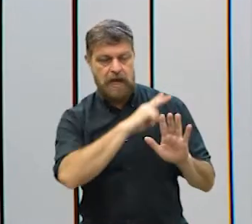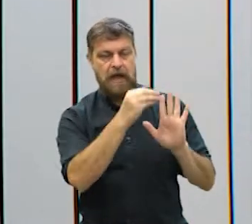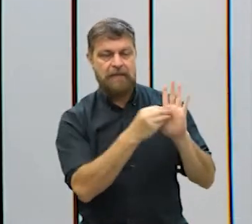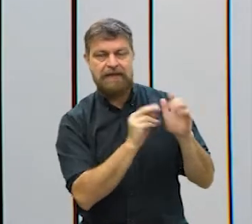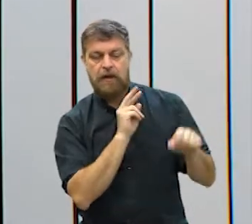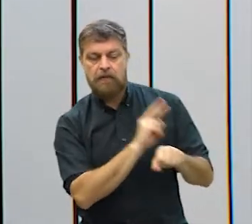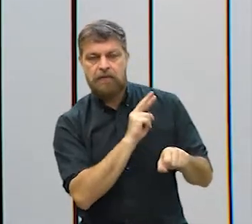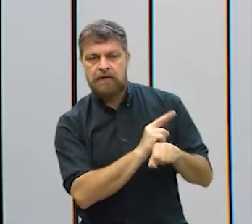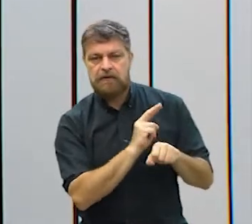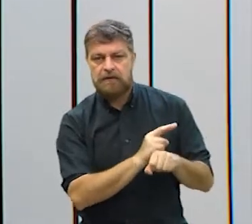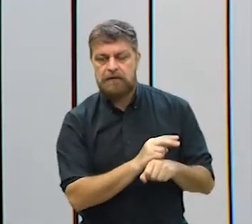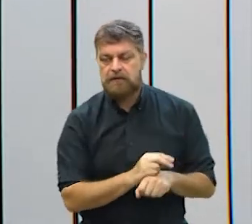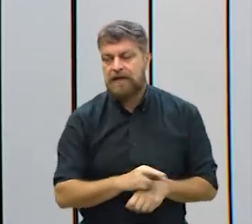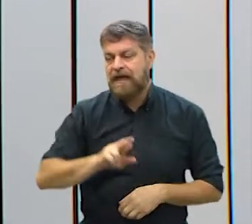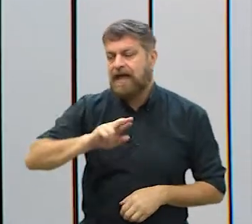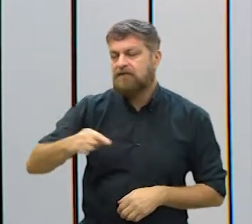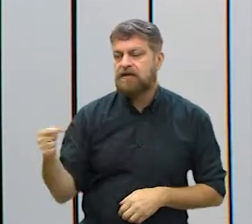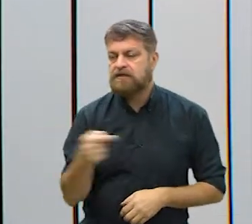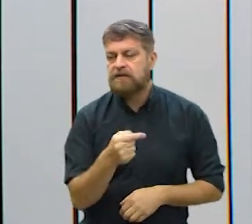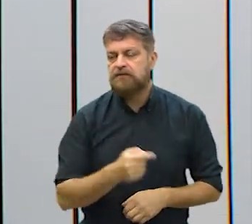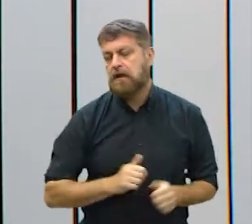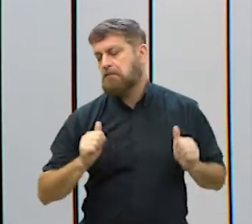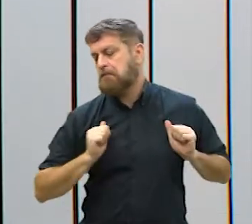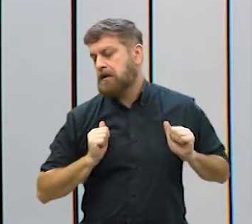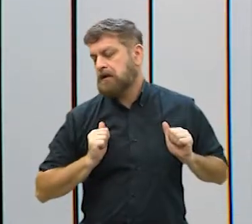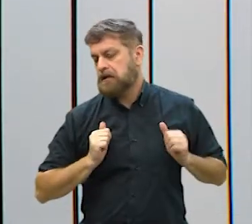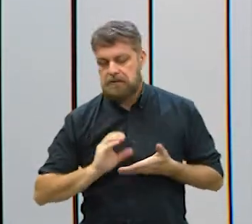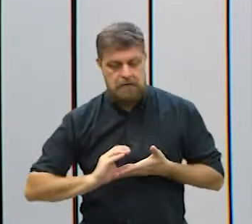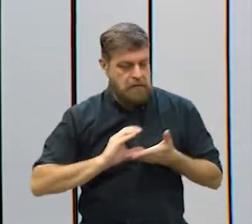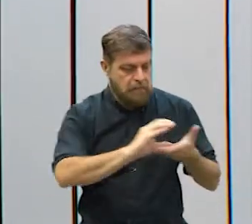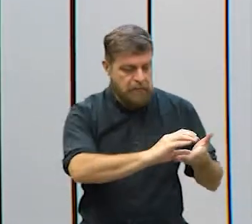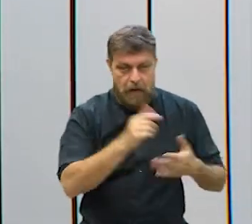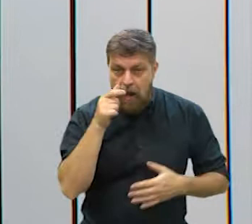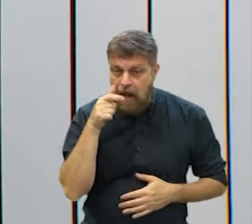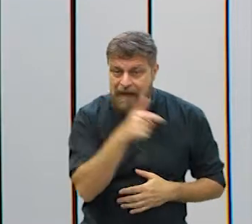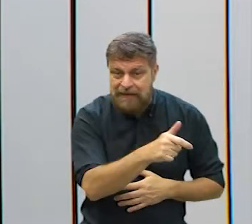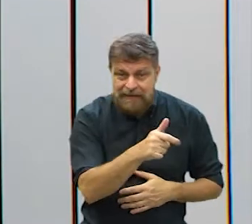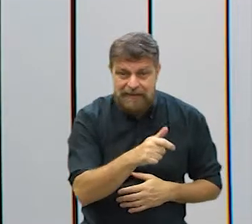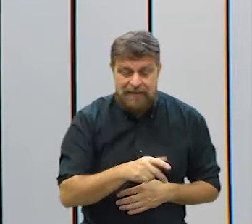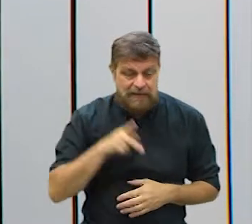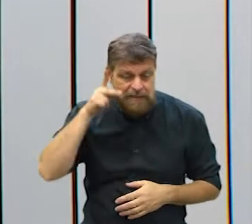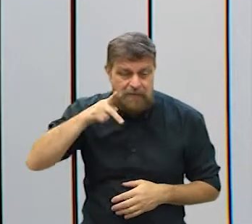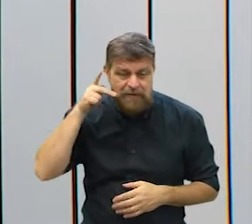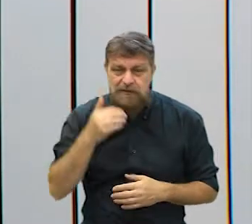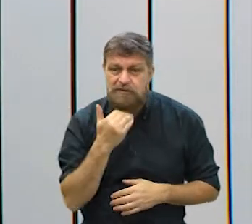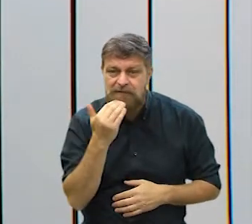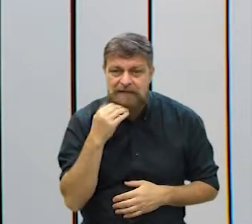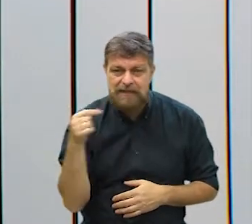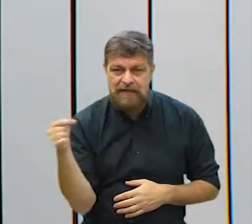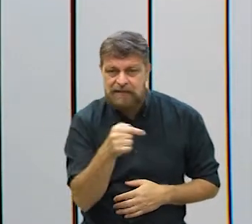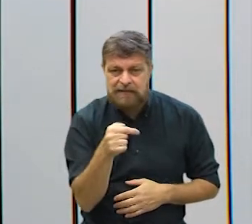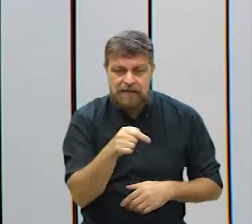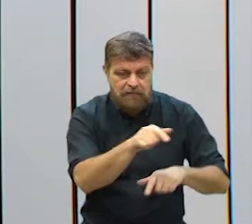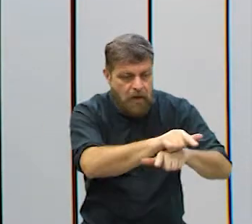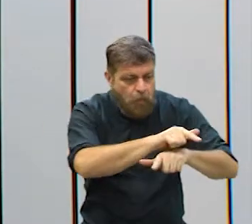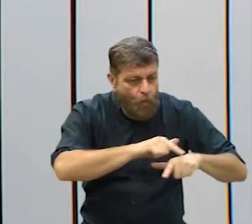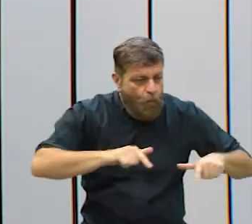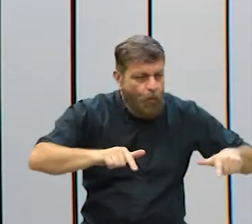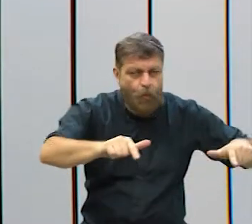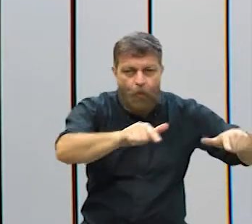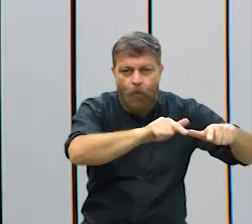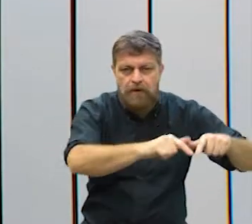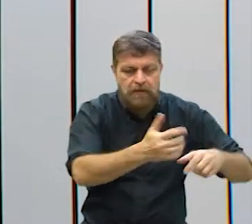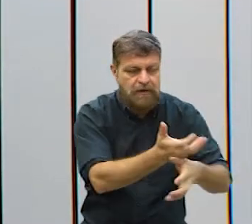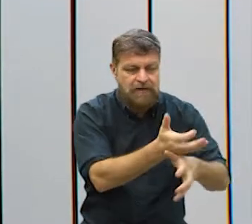proteção ambiental. Outra coisa é deixar ela parada sem nenhum investimento público, sem nenhum interesse público. E aí se transforma em um grande